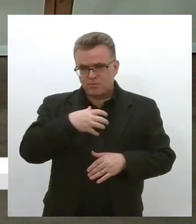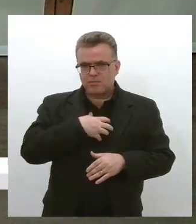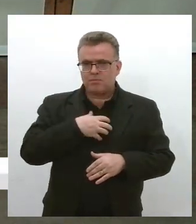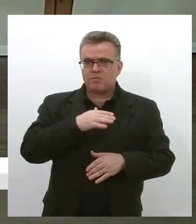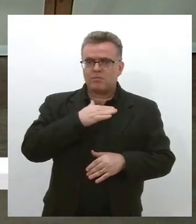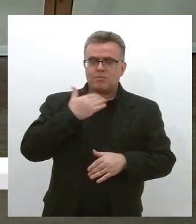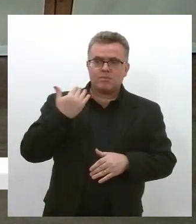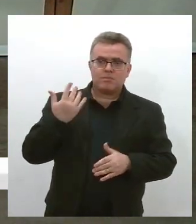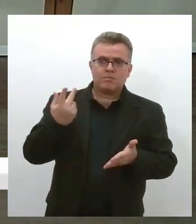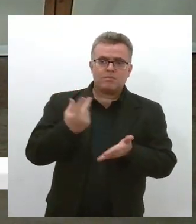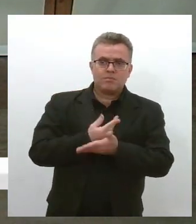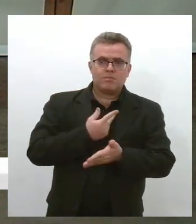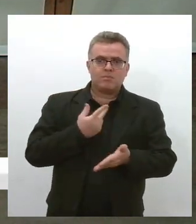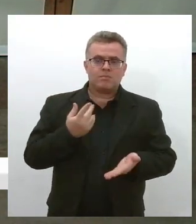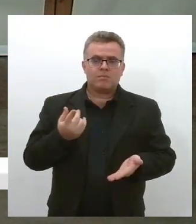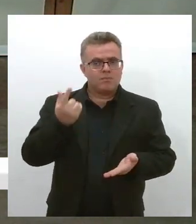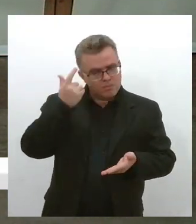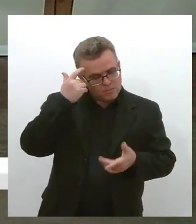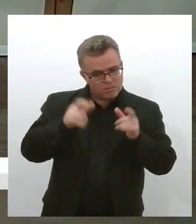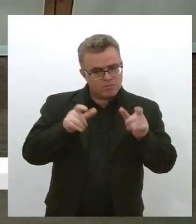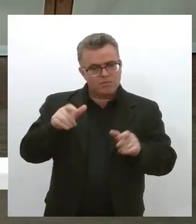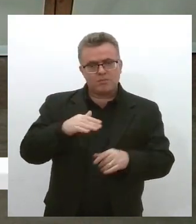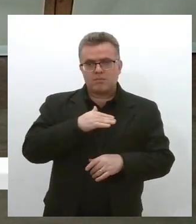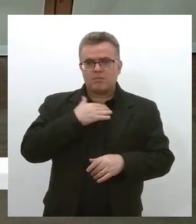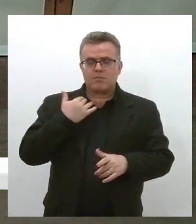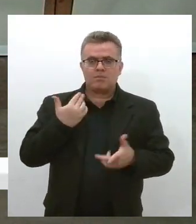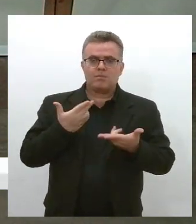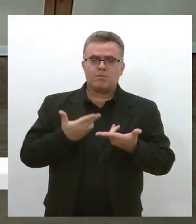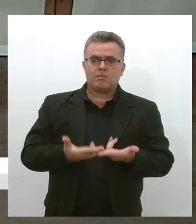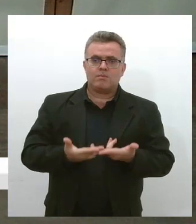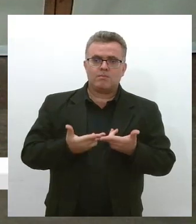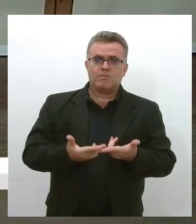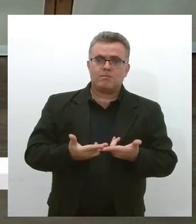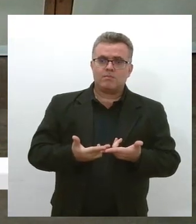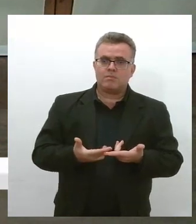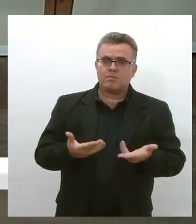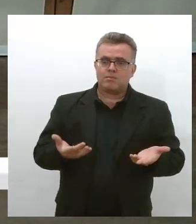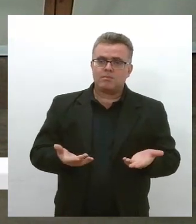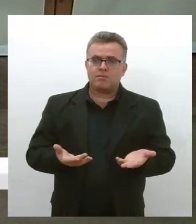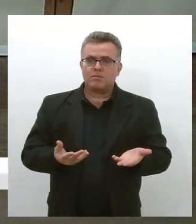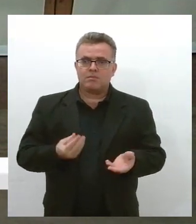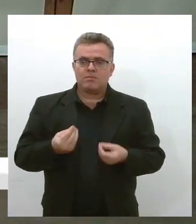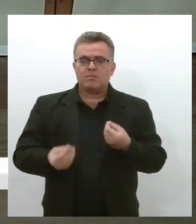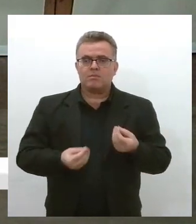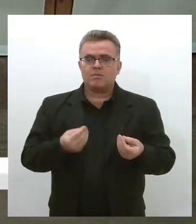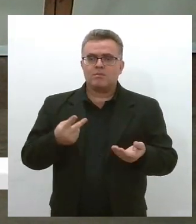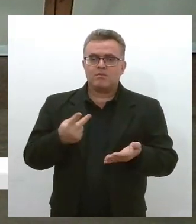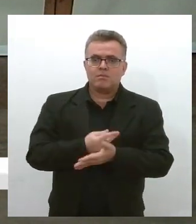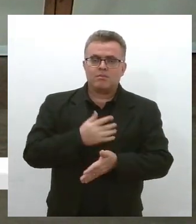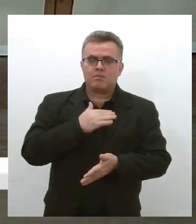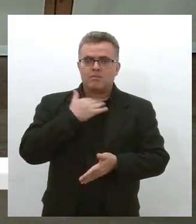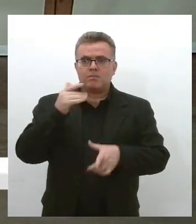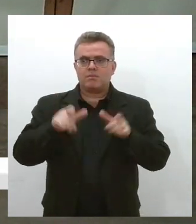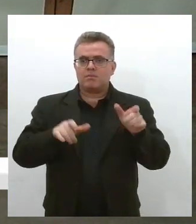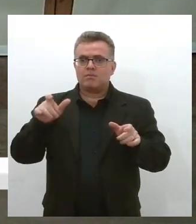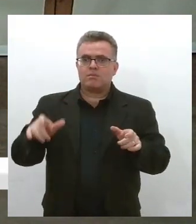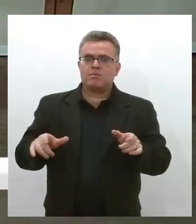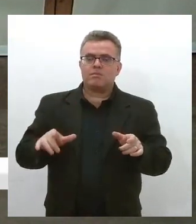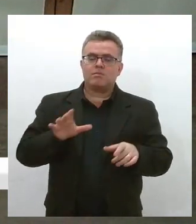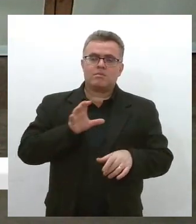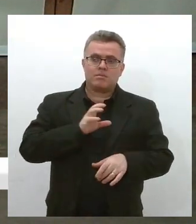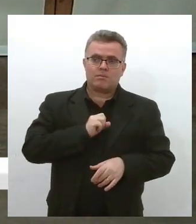porque pensa no próprio fim, né, no fim da própria vida. E quando acontece a morte de uma pessoa querida, eu